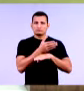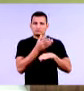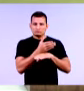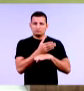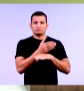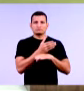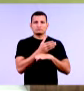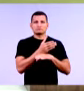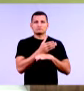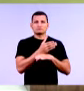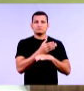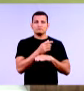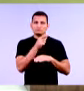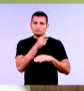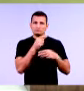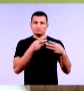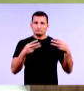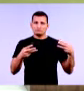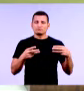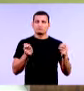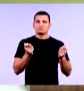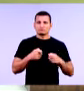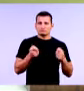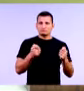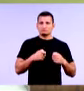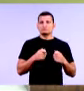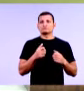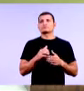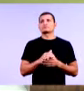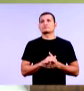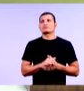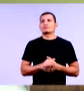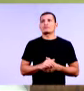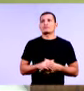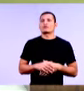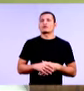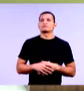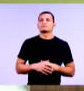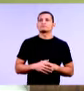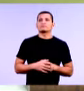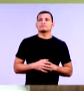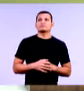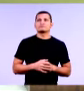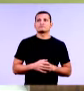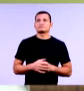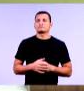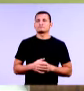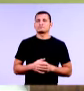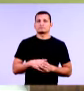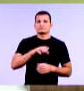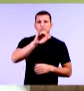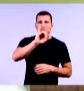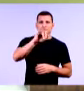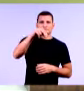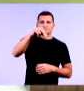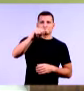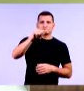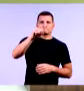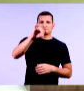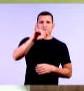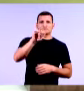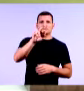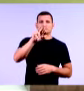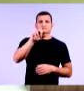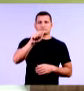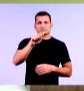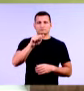sem fio, para que essa rede possa funcionar. E aproveitando a ocasião, professor, a Inayara, lá de Cacoal, perguntou o